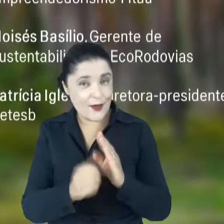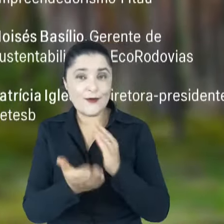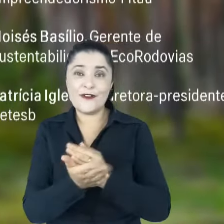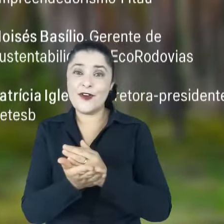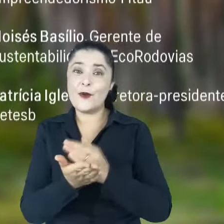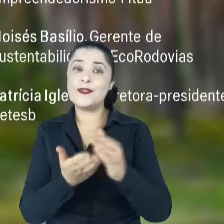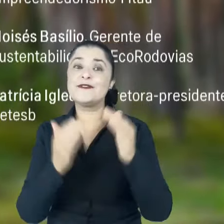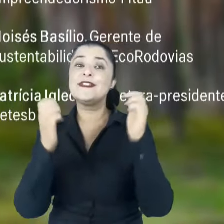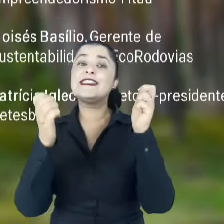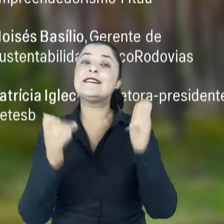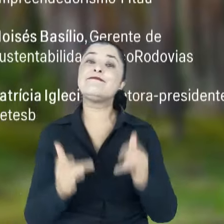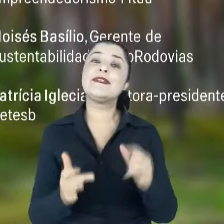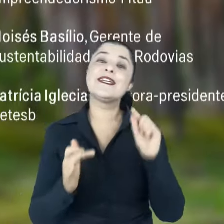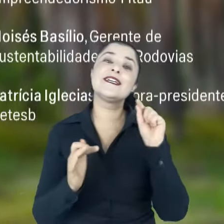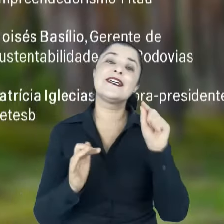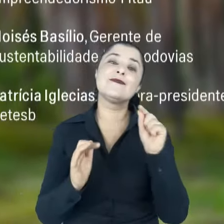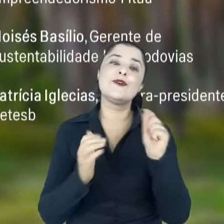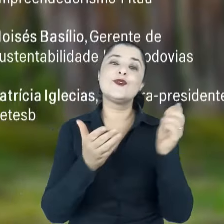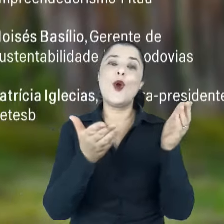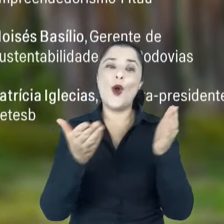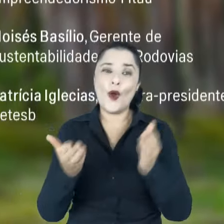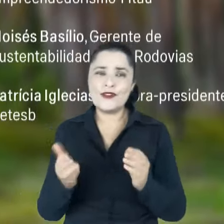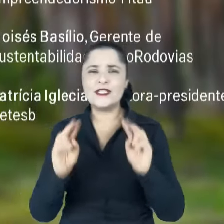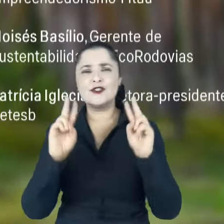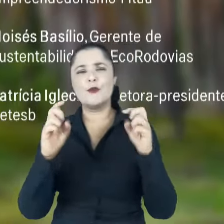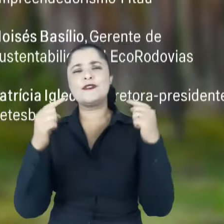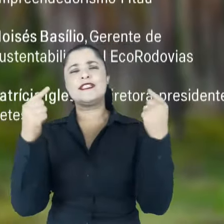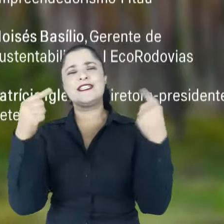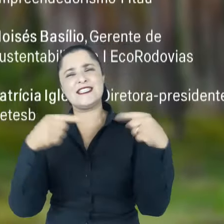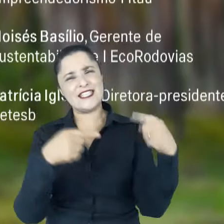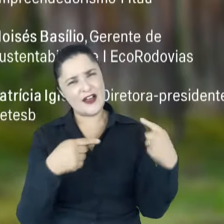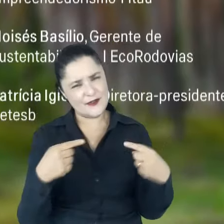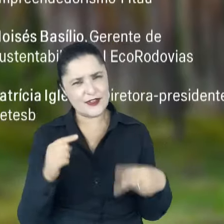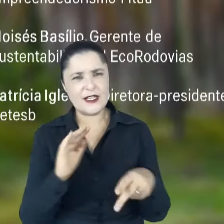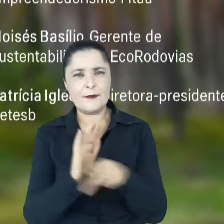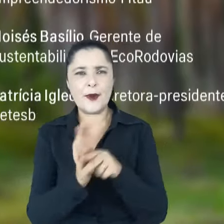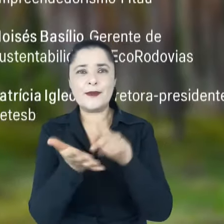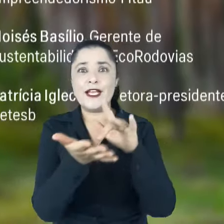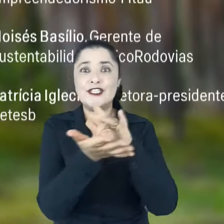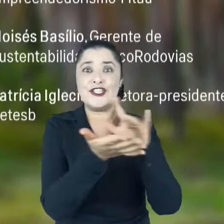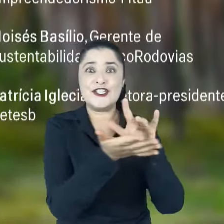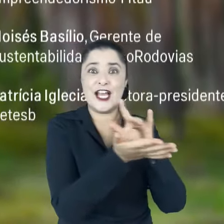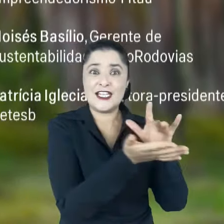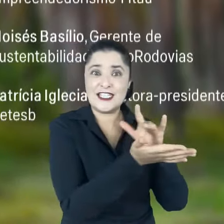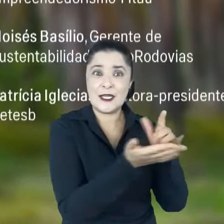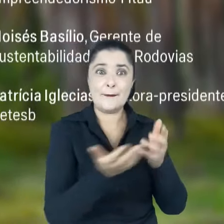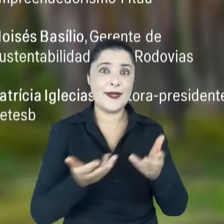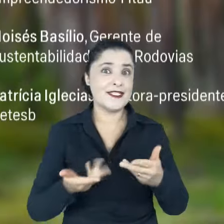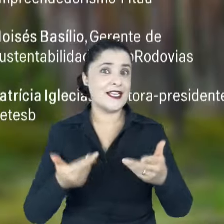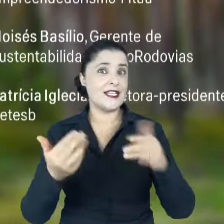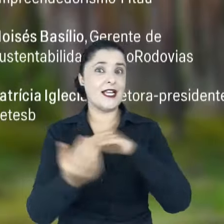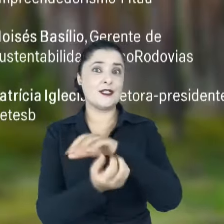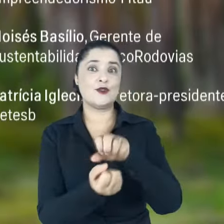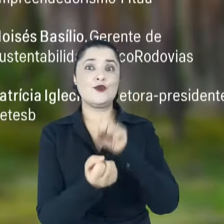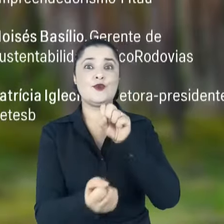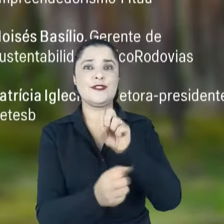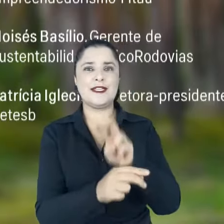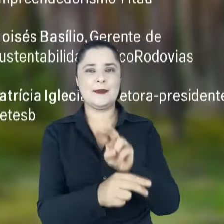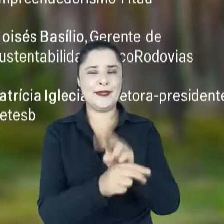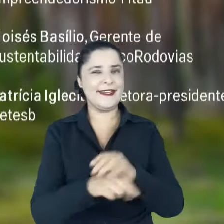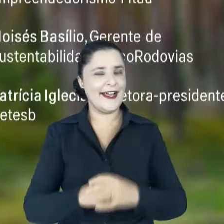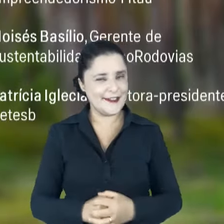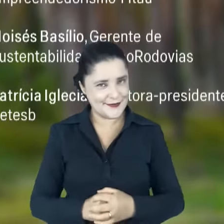nossos convidados sobre os desafios da digitalização para acelerar a sustentabilidade. Vai ter gente